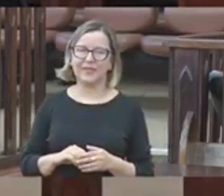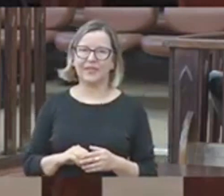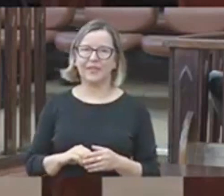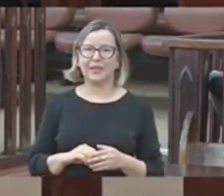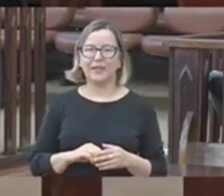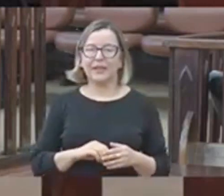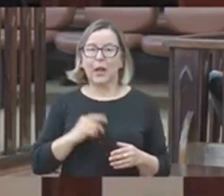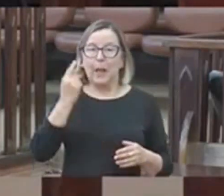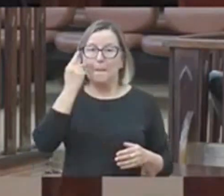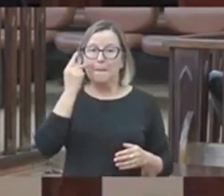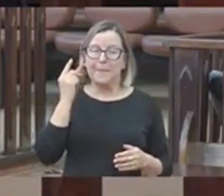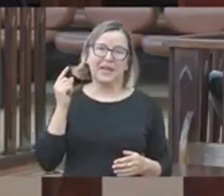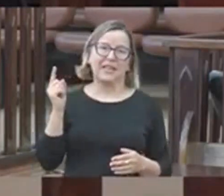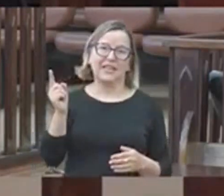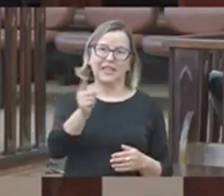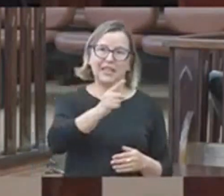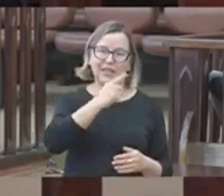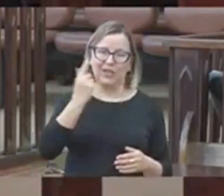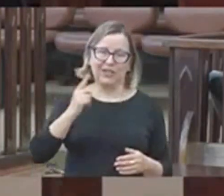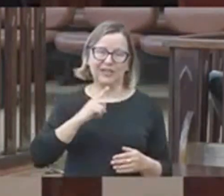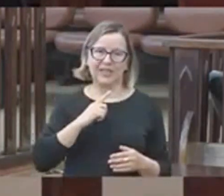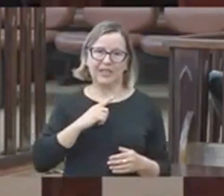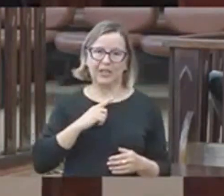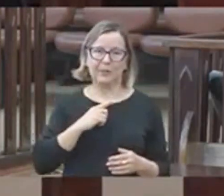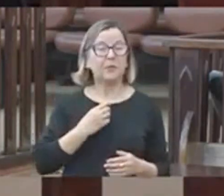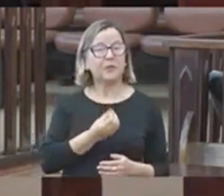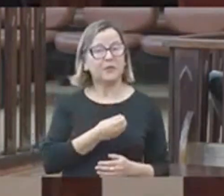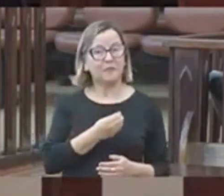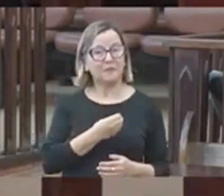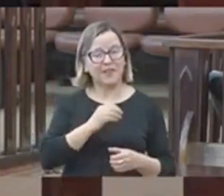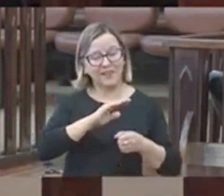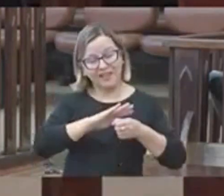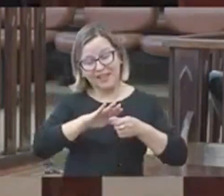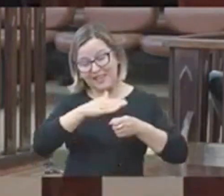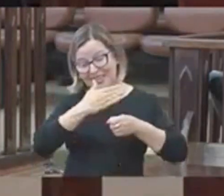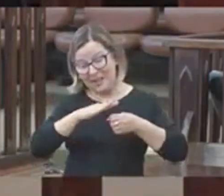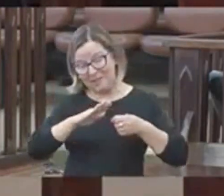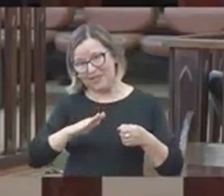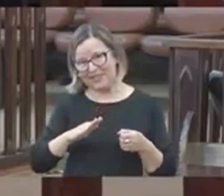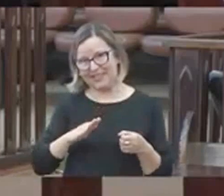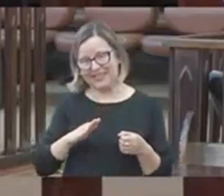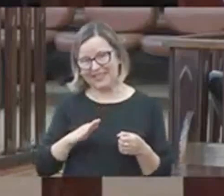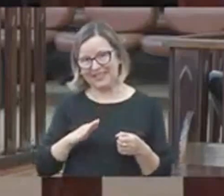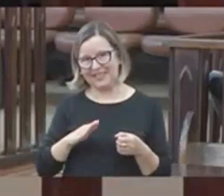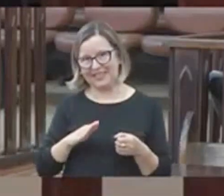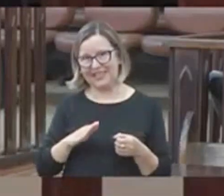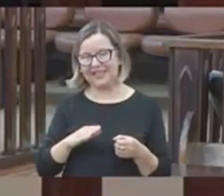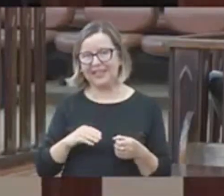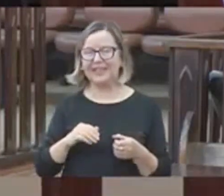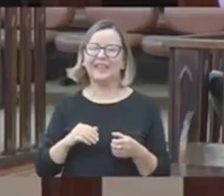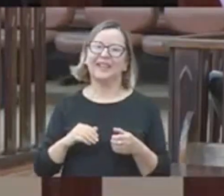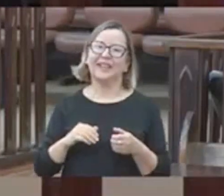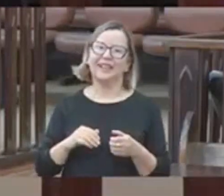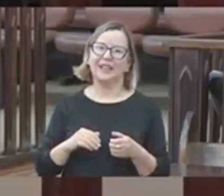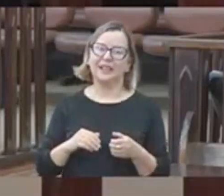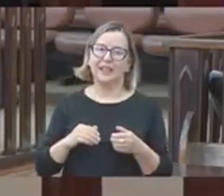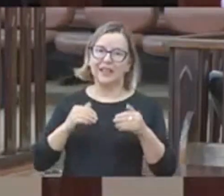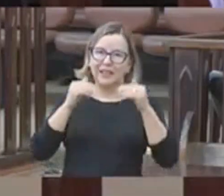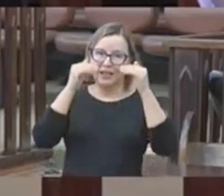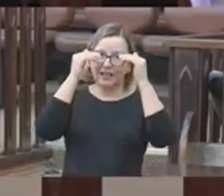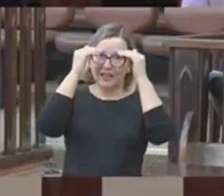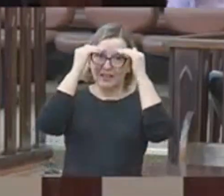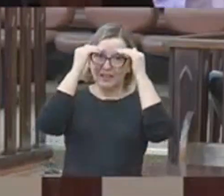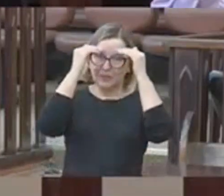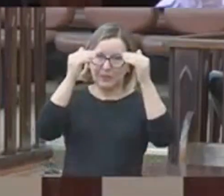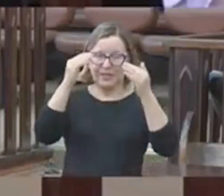fala, é somente naquele plano que o Senhor estabeleceu. É necessário